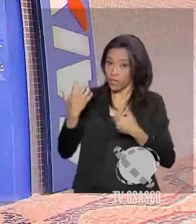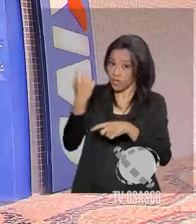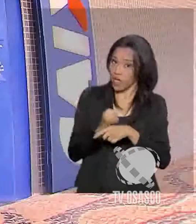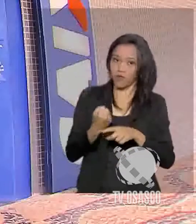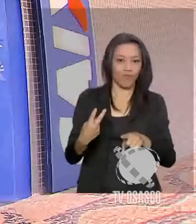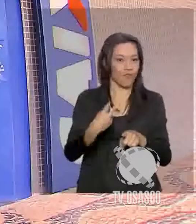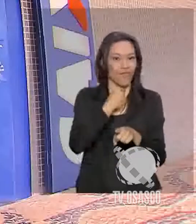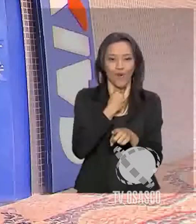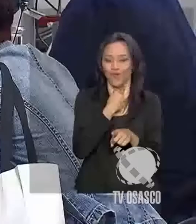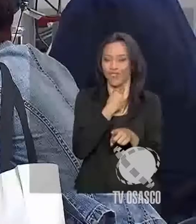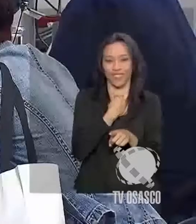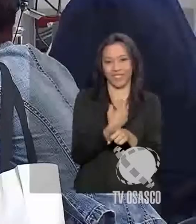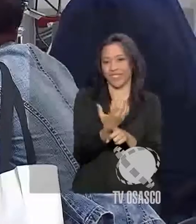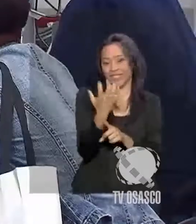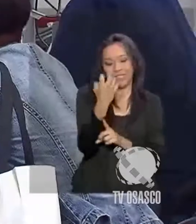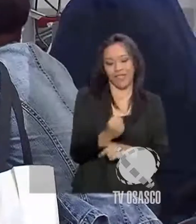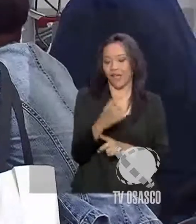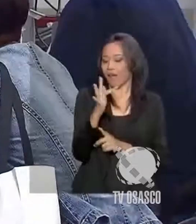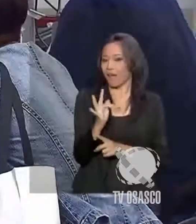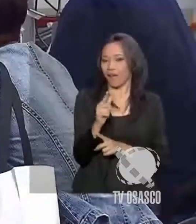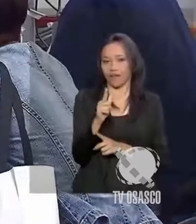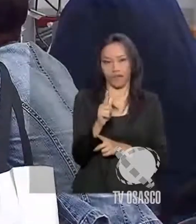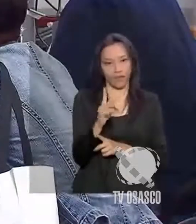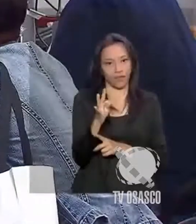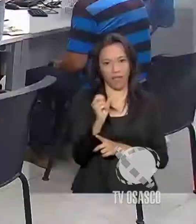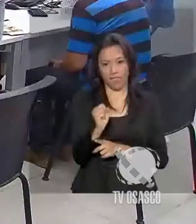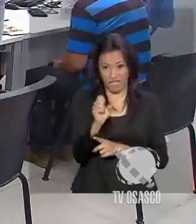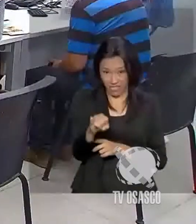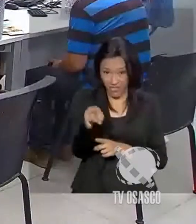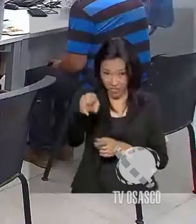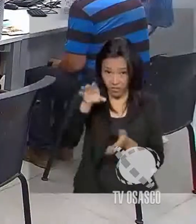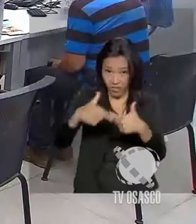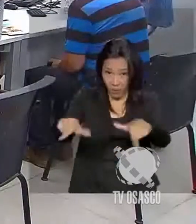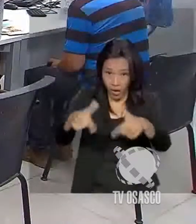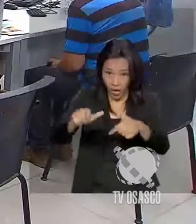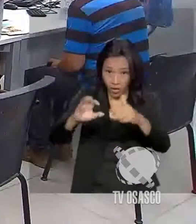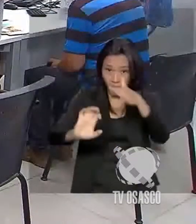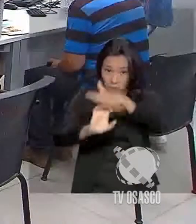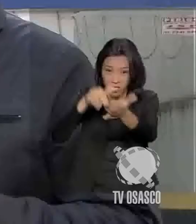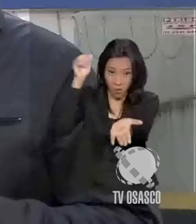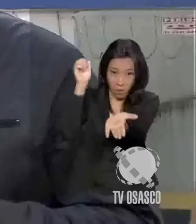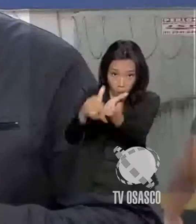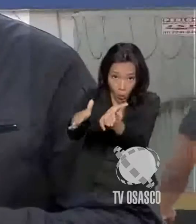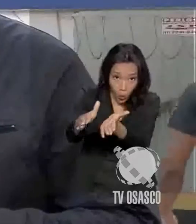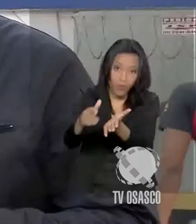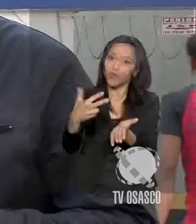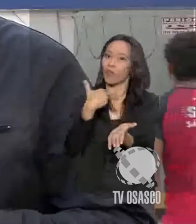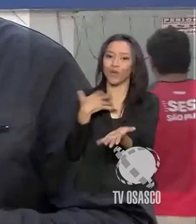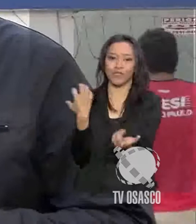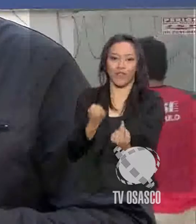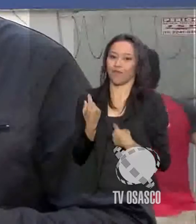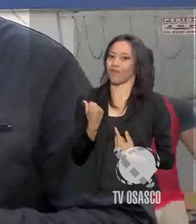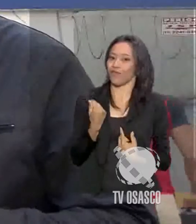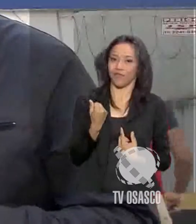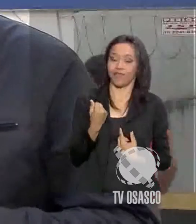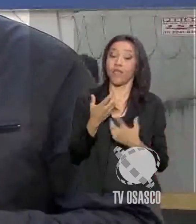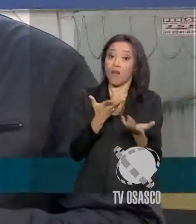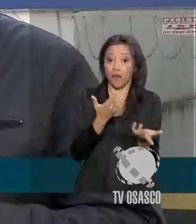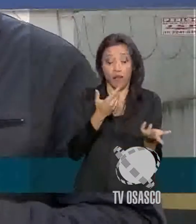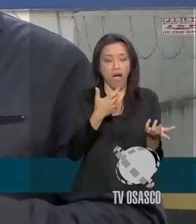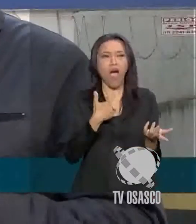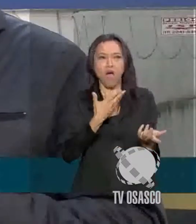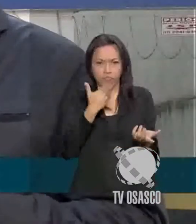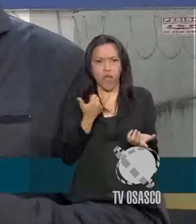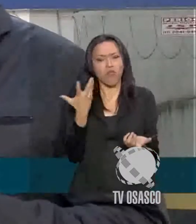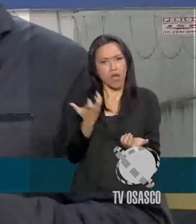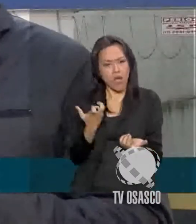retirar o FGTS em caso de demissão sem justa causa, como acontece atualmente. Quem optar pelo saque aniversário pode